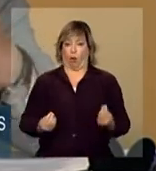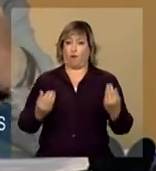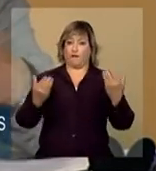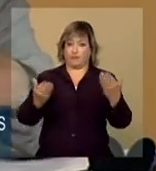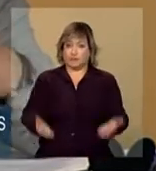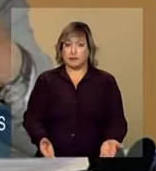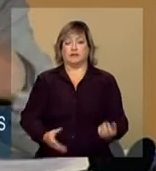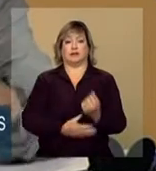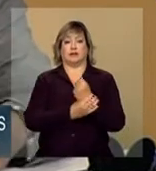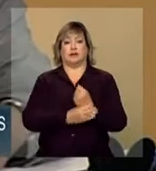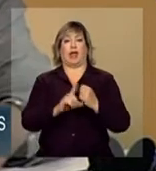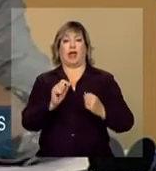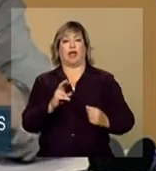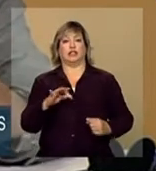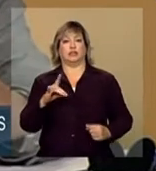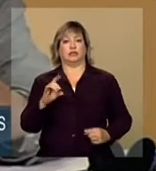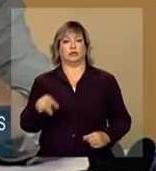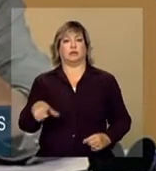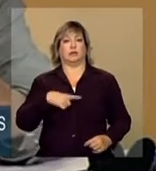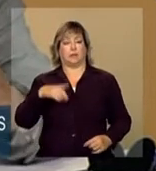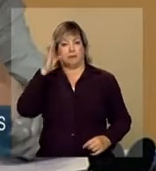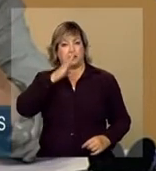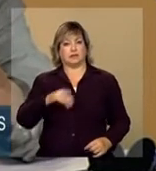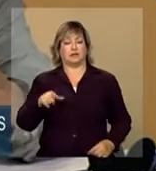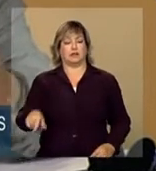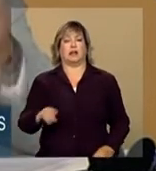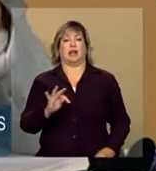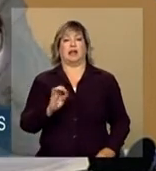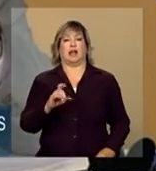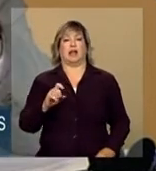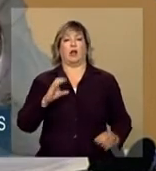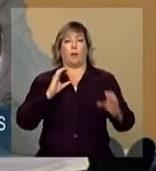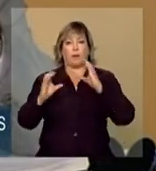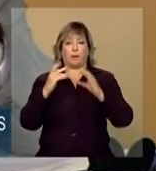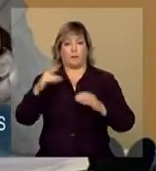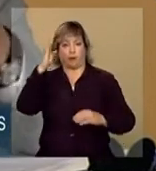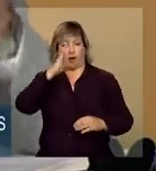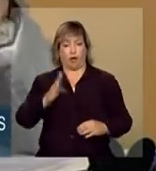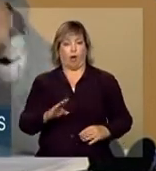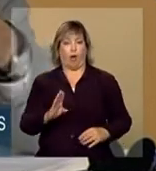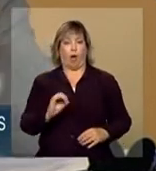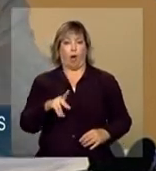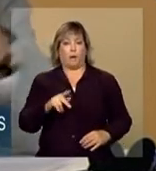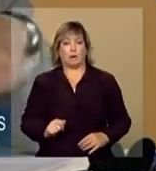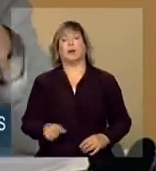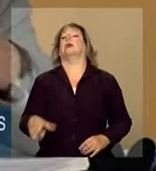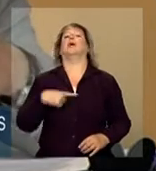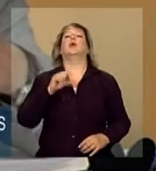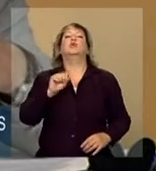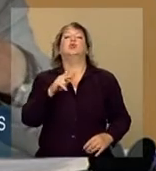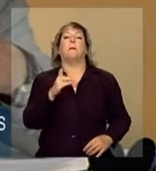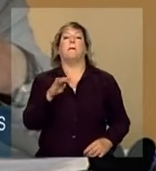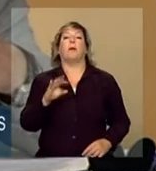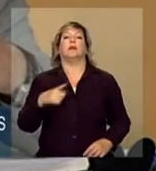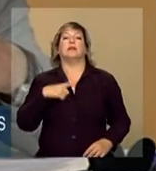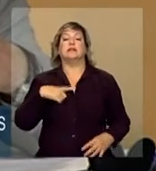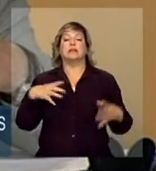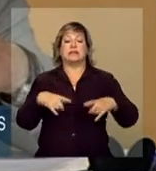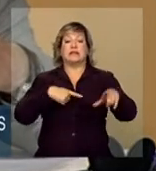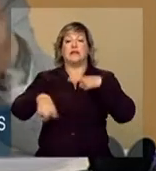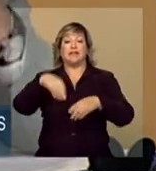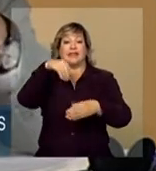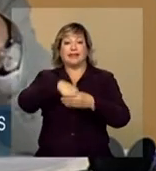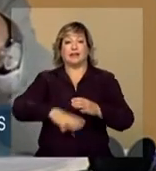oferecido e garantido pelo Brasil para as telecomunicações da Copa é o suporte aos serviços internos de